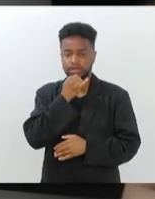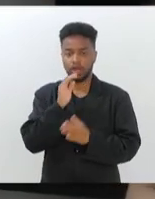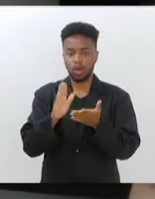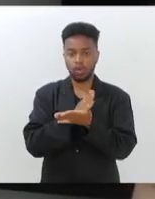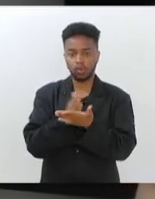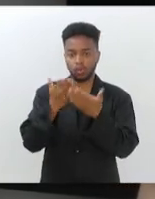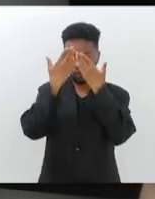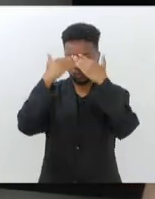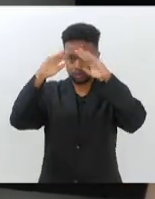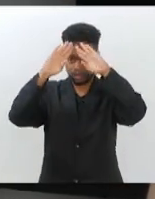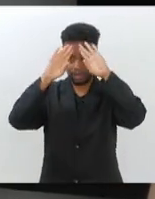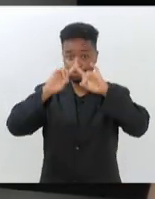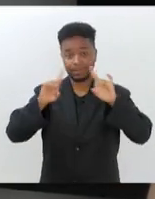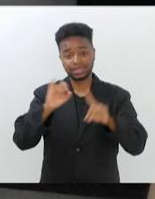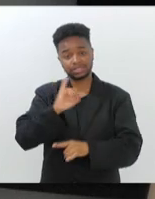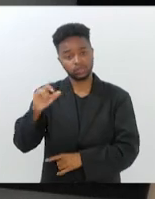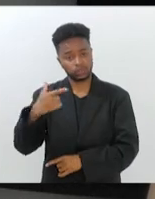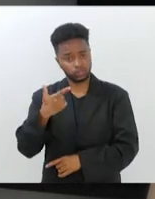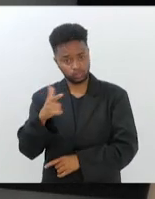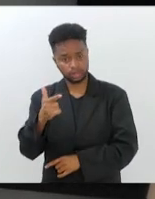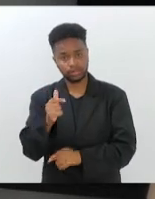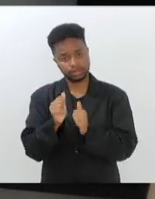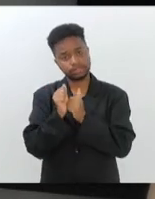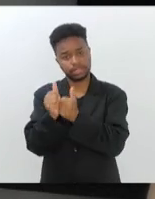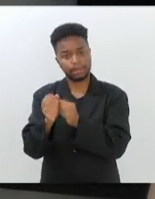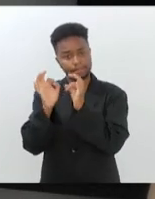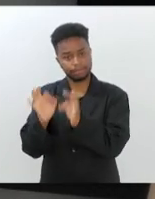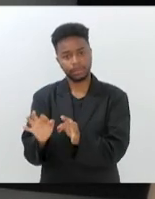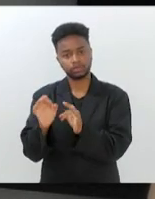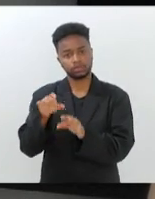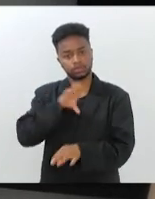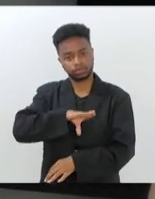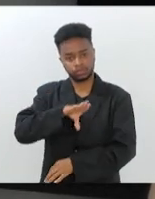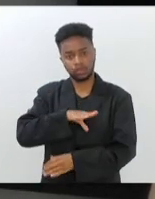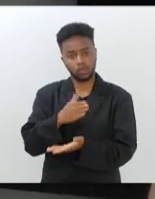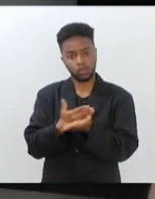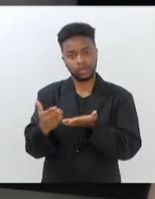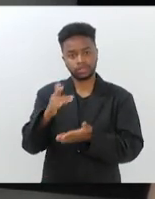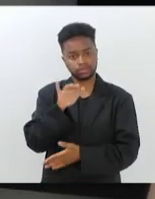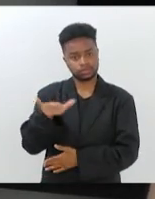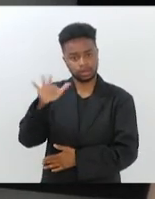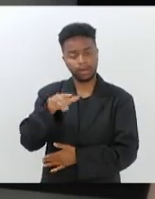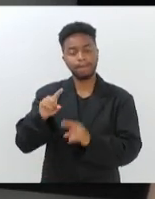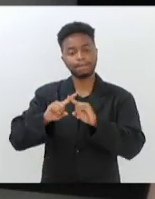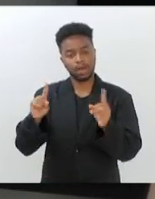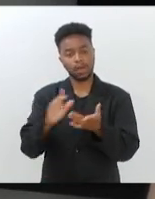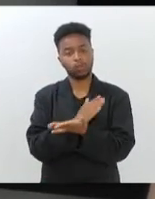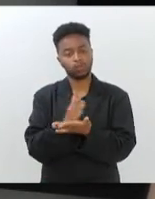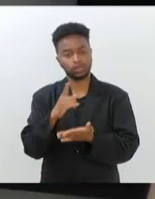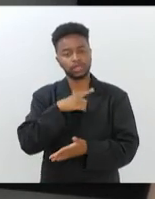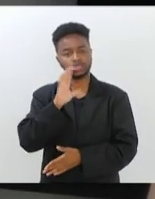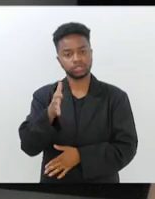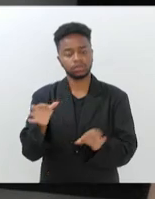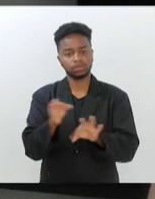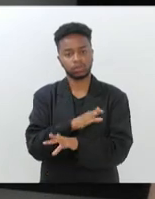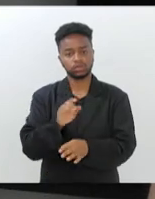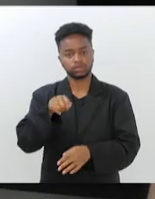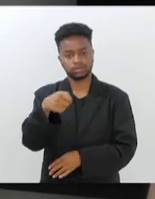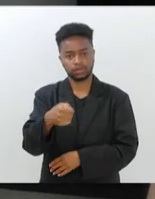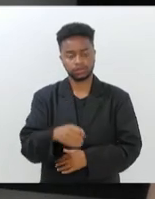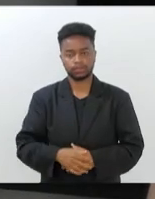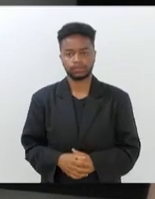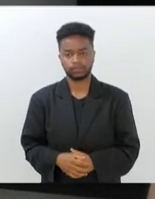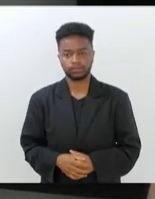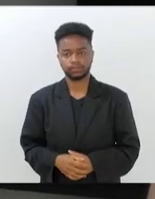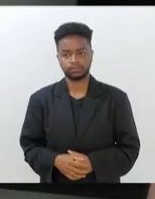tudo e quando não tem aí vai pro literal mesmo aí começa a a soletrar mas alguns já já tem uma simbologia própria